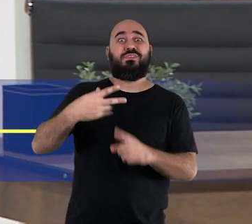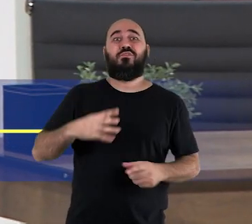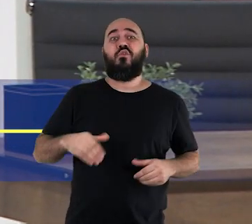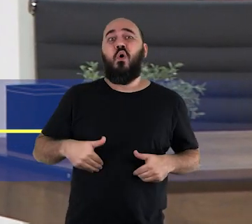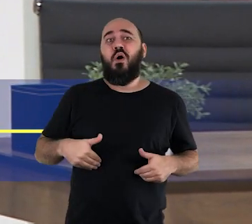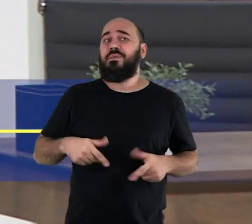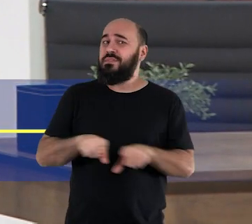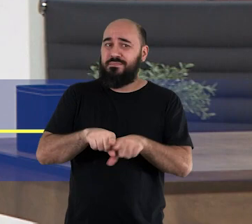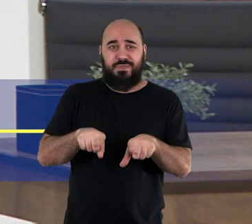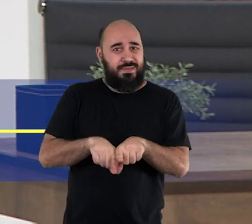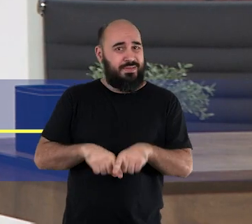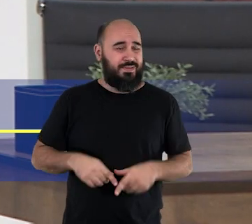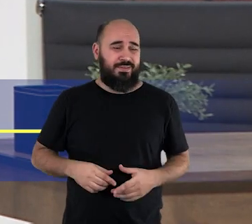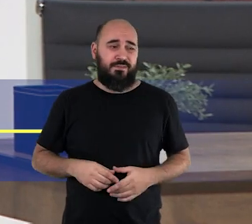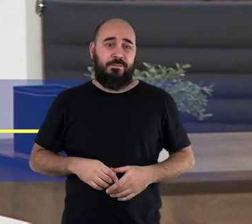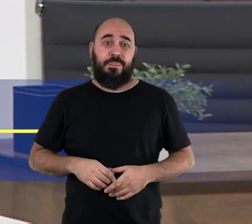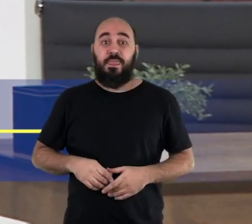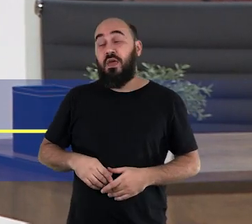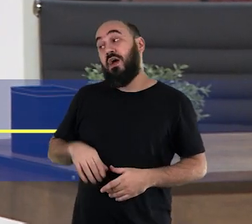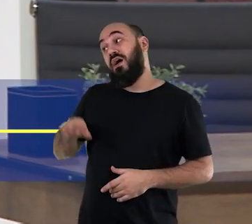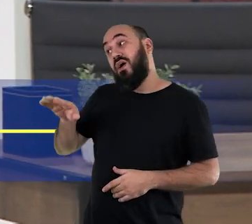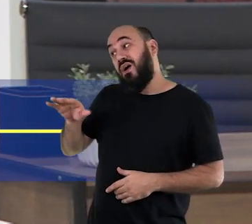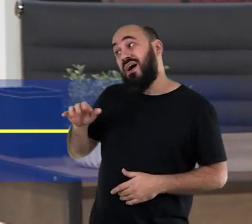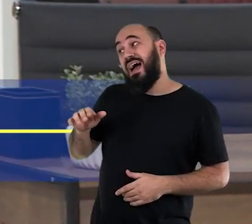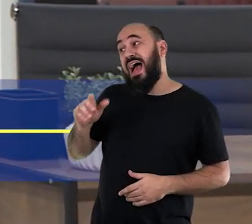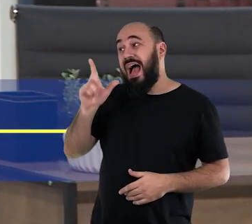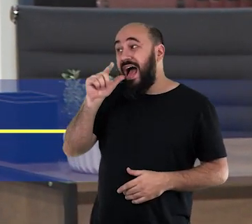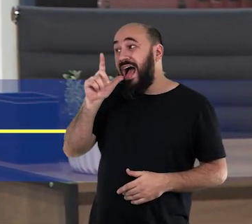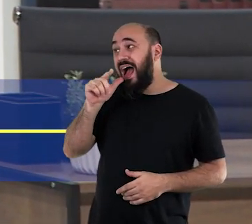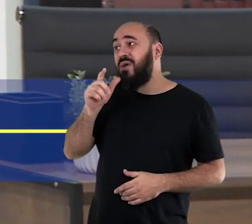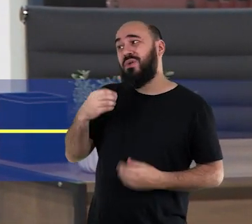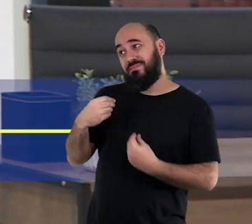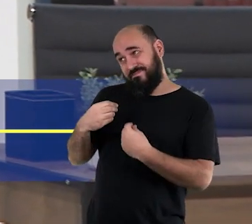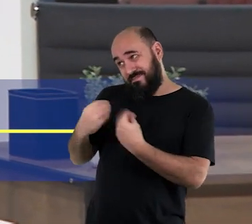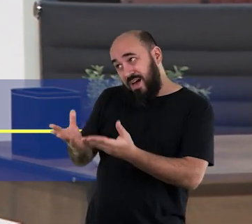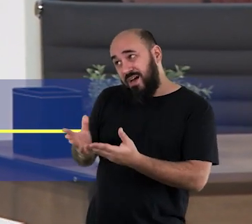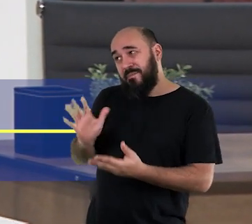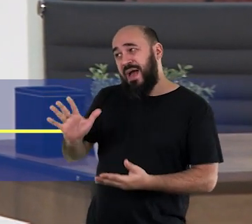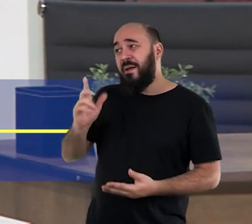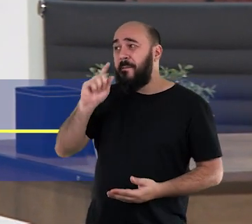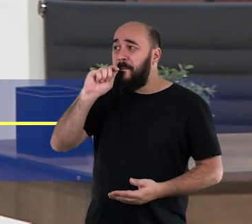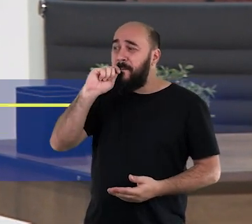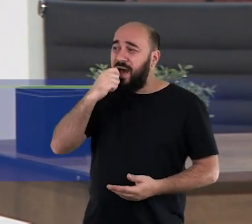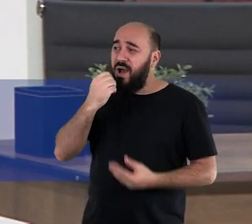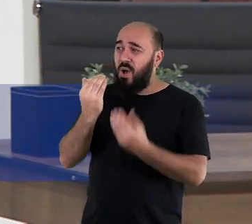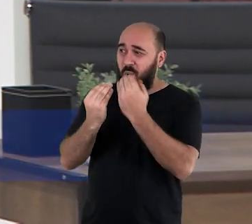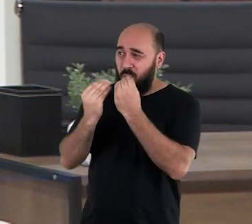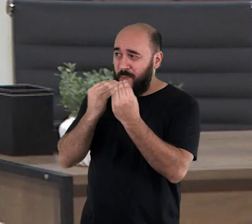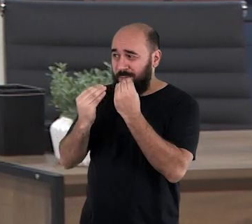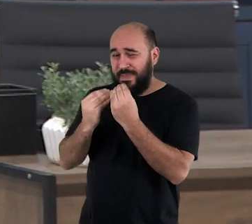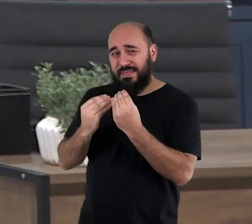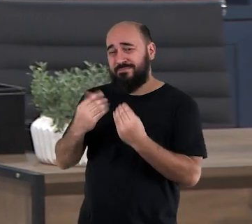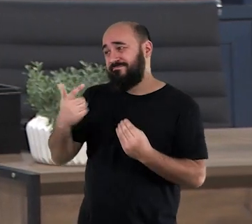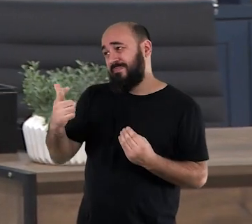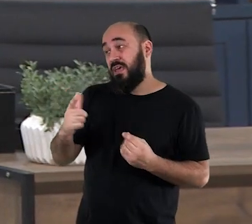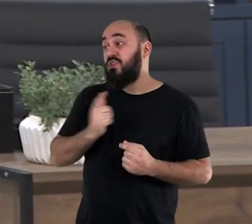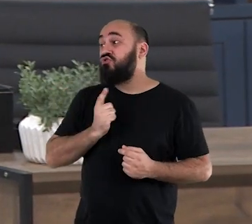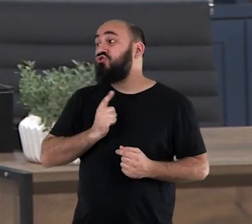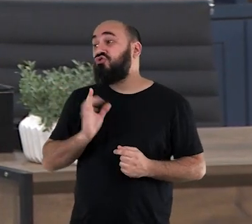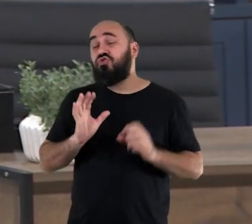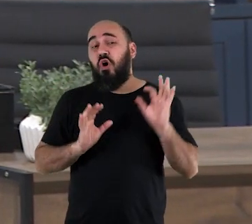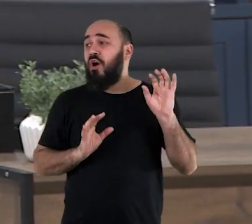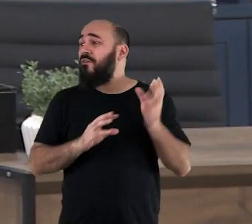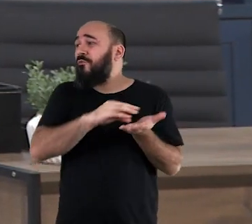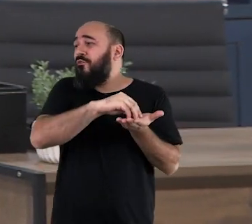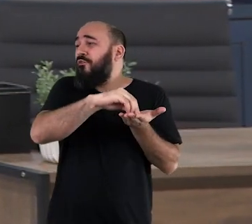olha, meu senhor, água eu consigo, mas pãozinho não vai dar, não vai dar certo. Porque eu tenho aqui um pouquinho de farinha e um pouquinho de